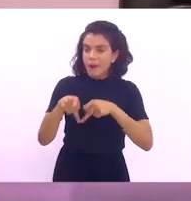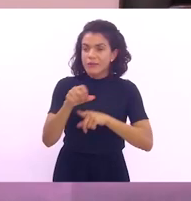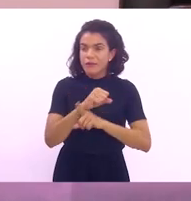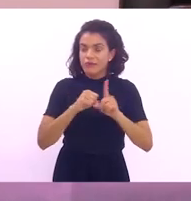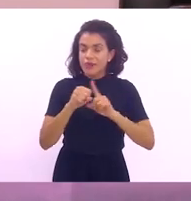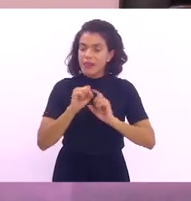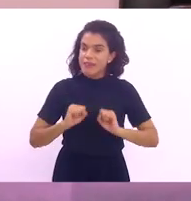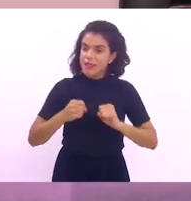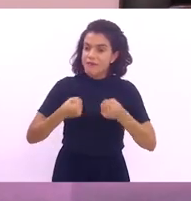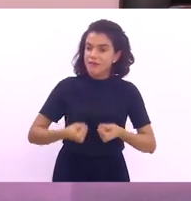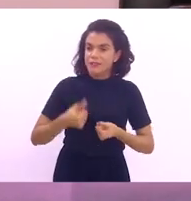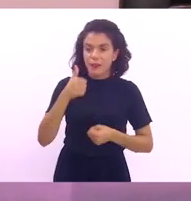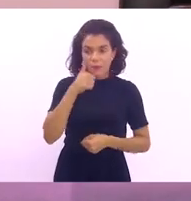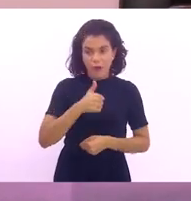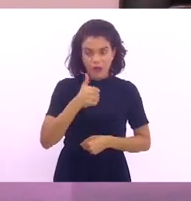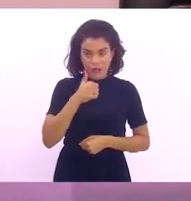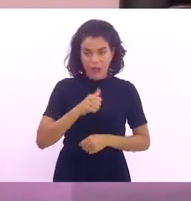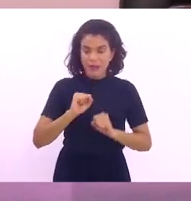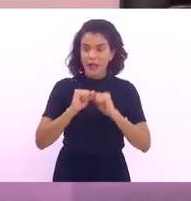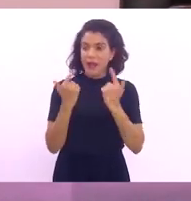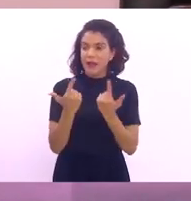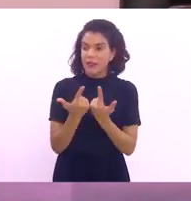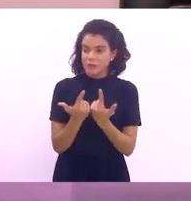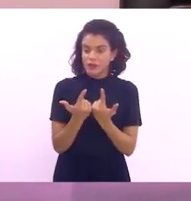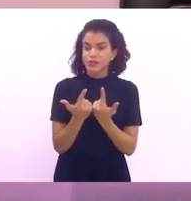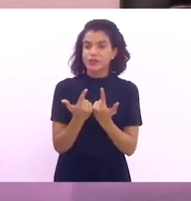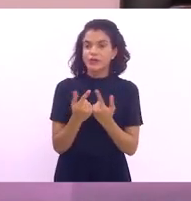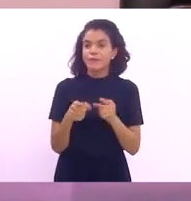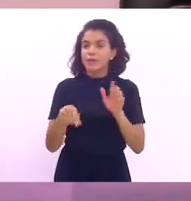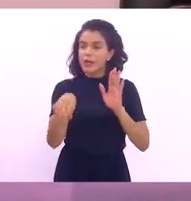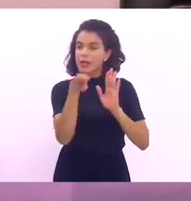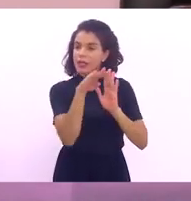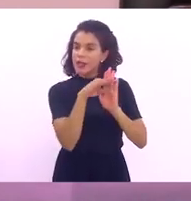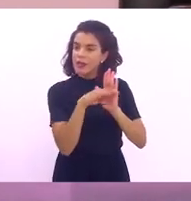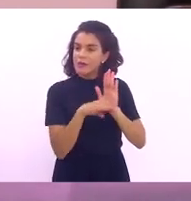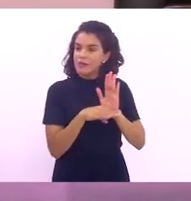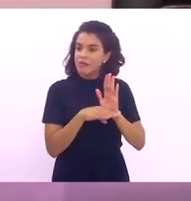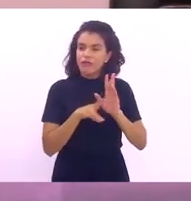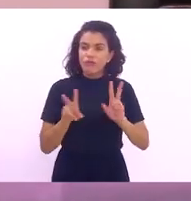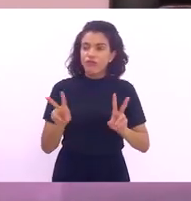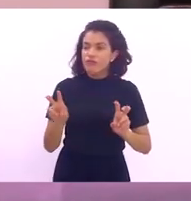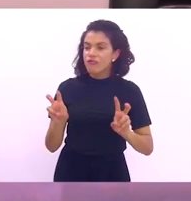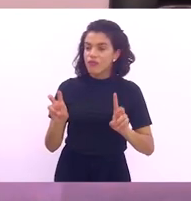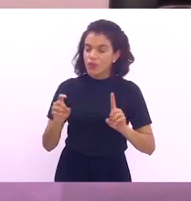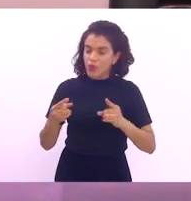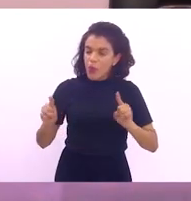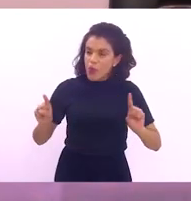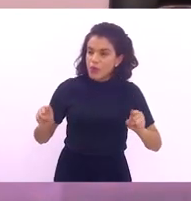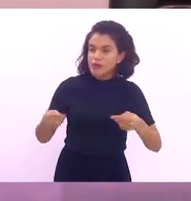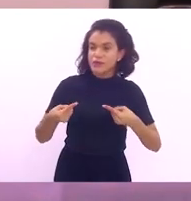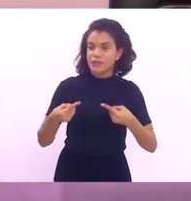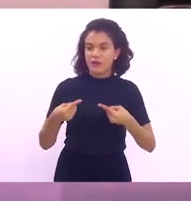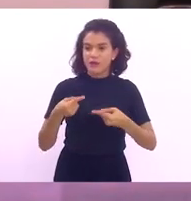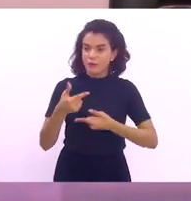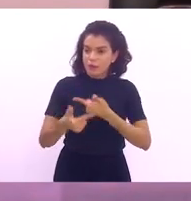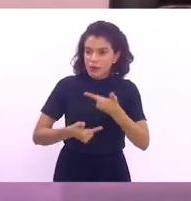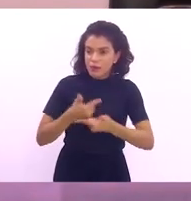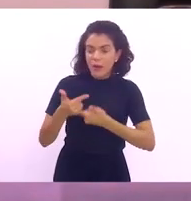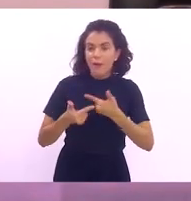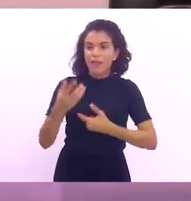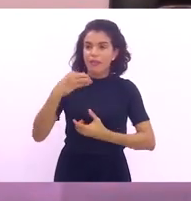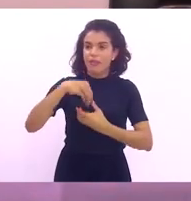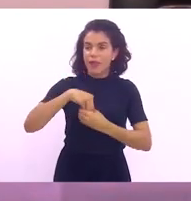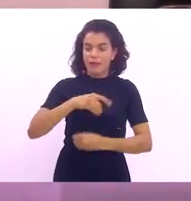da mulher da Assembleia Legislativa e a pauta que nos traz aqui hoje são os desafios para execução nas